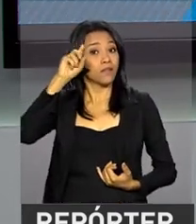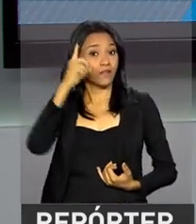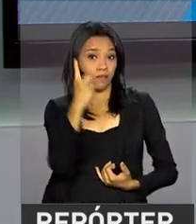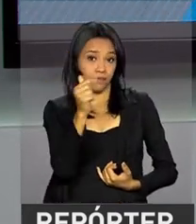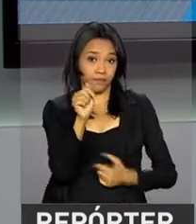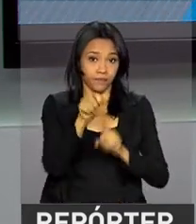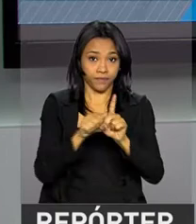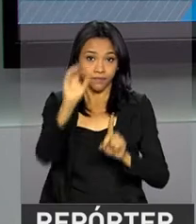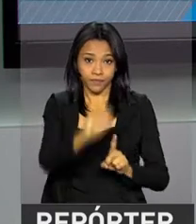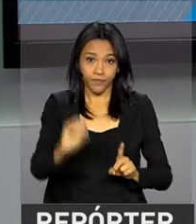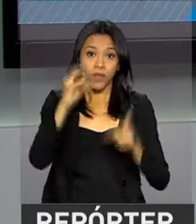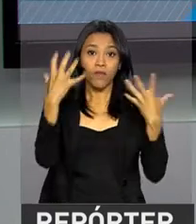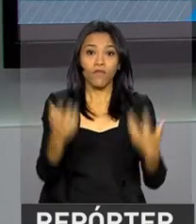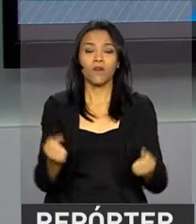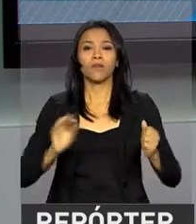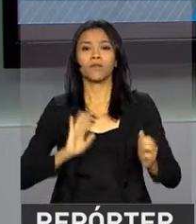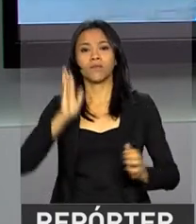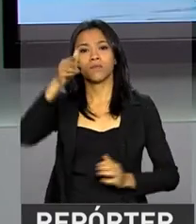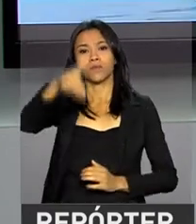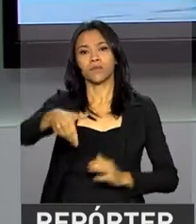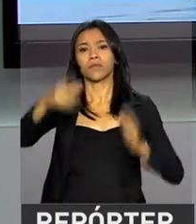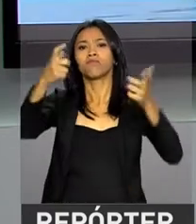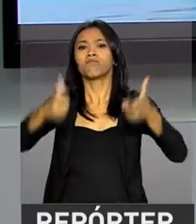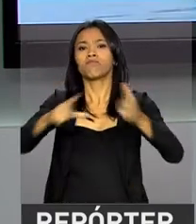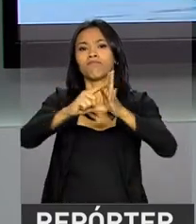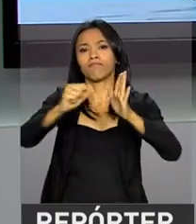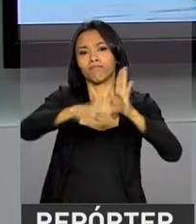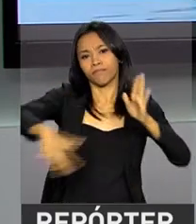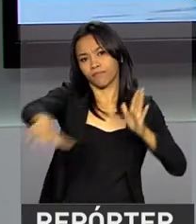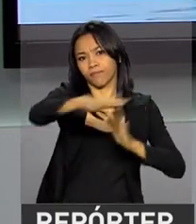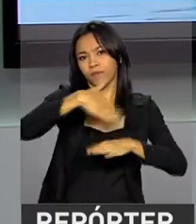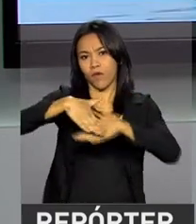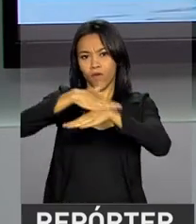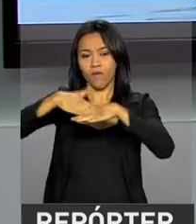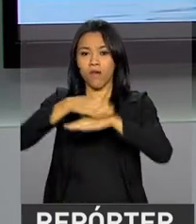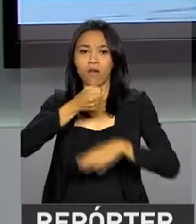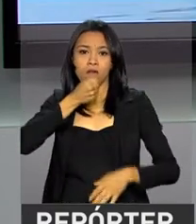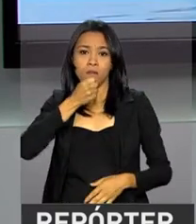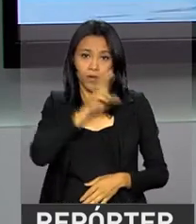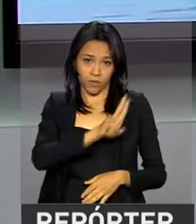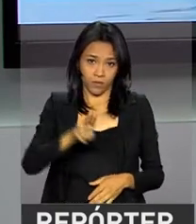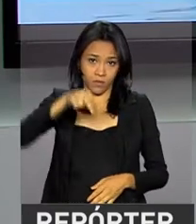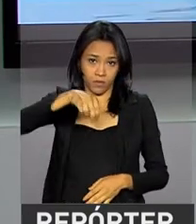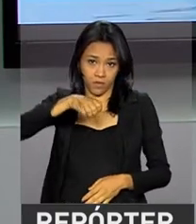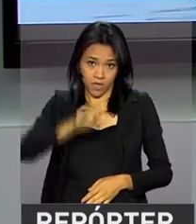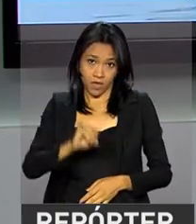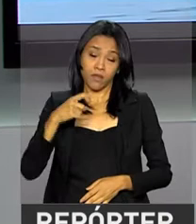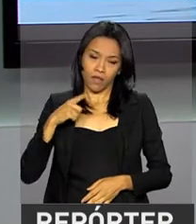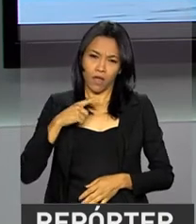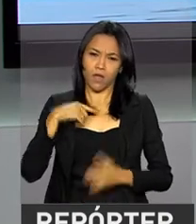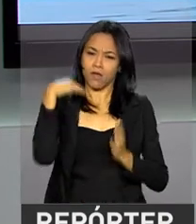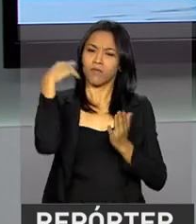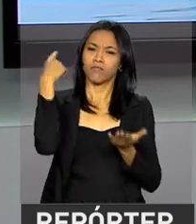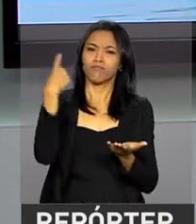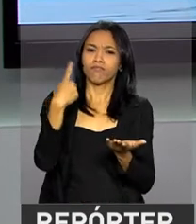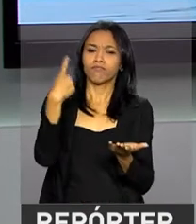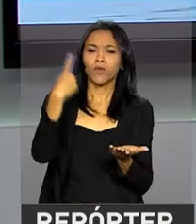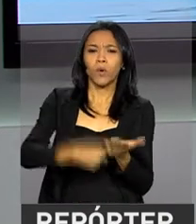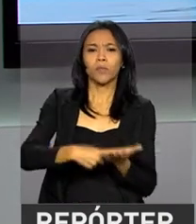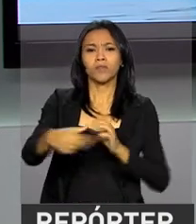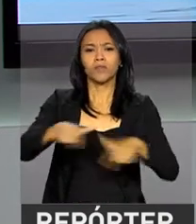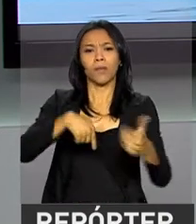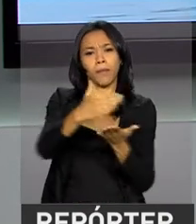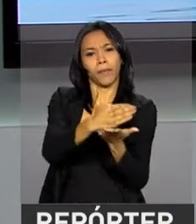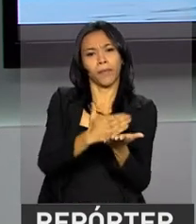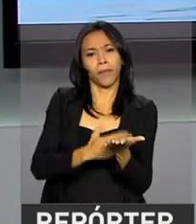outubro vamos direto ao palácio do planalto conversar com o repórter nem pereira ele traz as informações da agenda do presidente michel péna bom